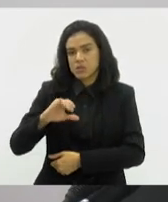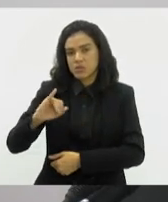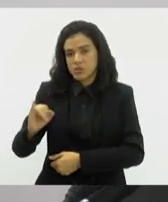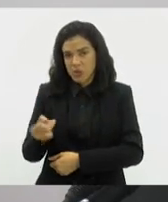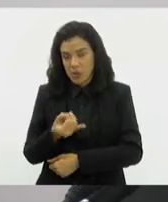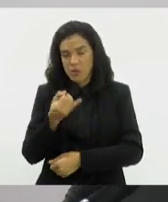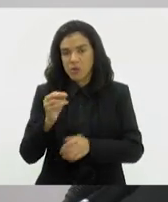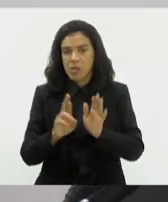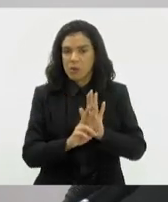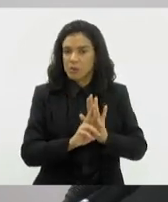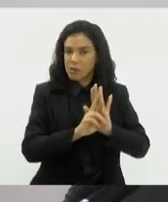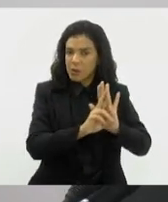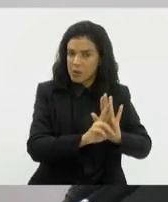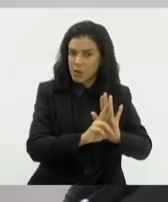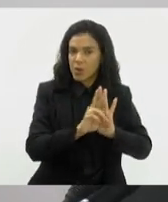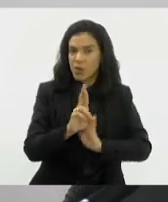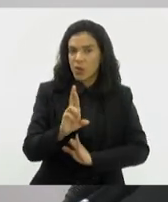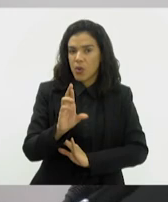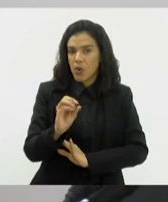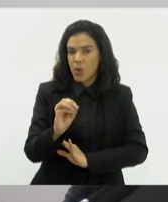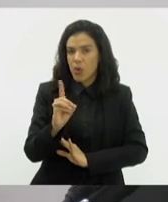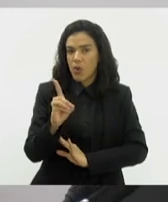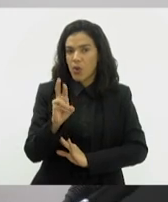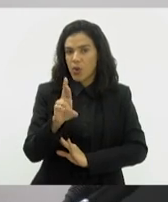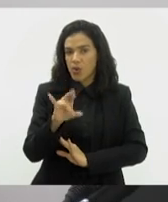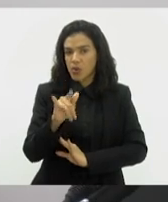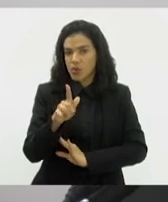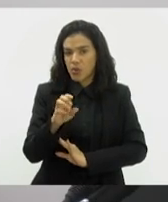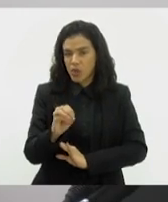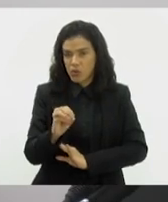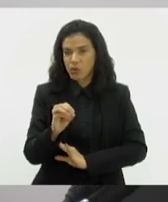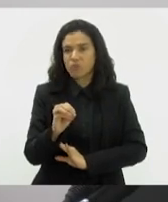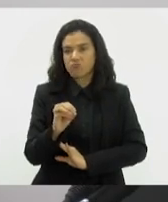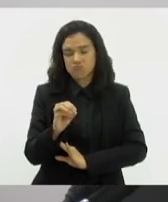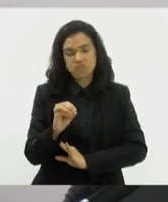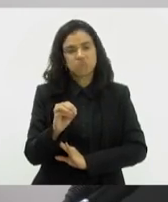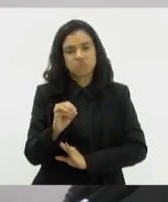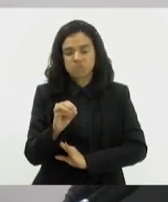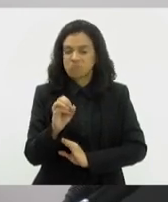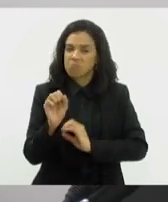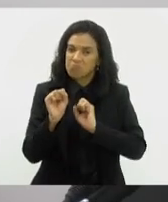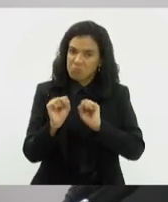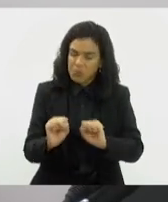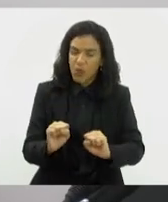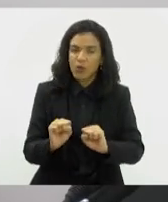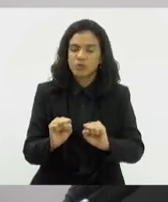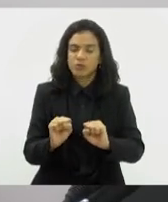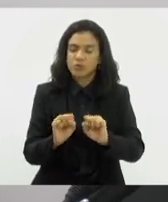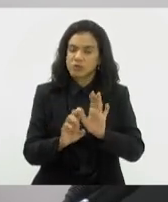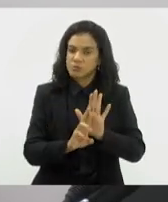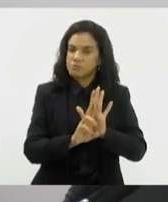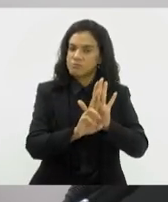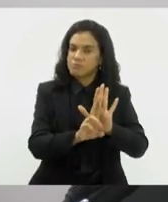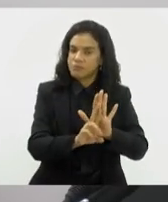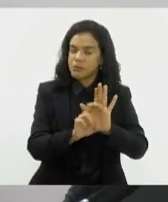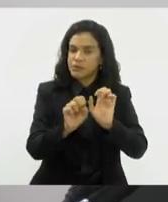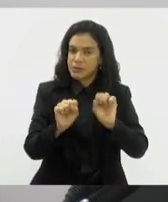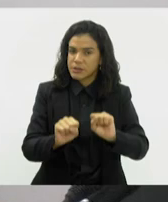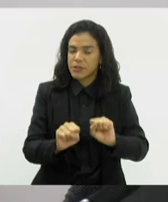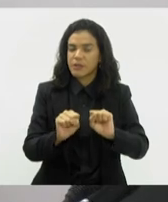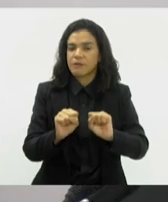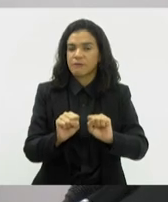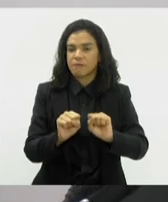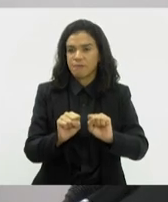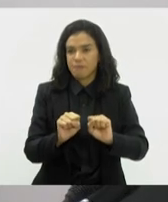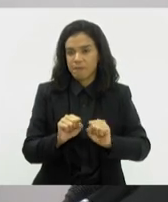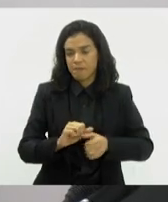seu presidente, seja signatário representando o Parlamento Fluminense da tal PEC que vai tramitar